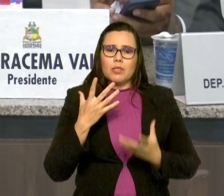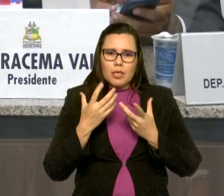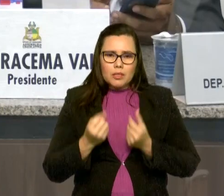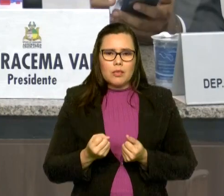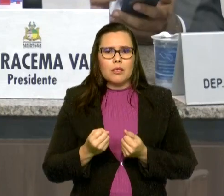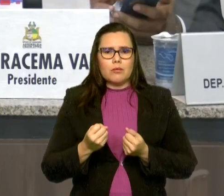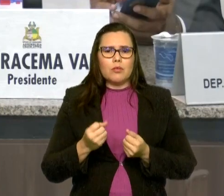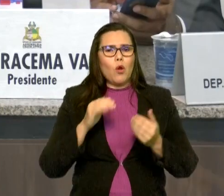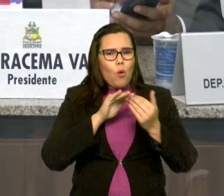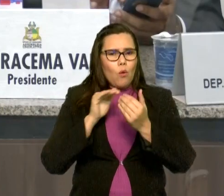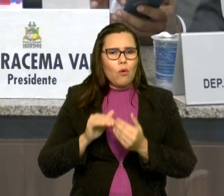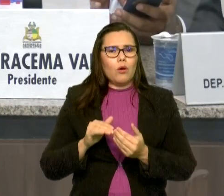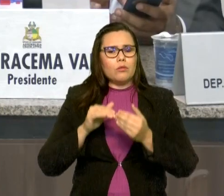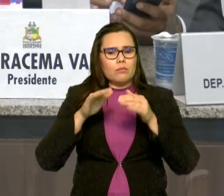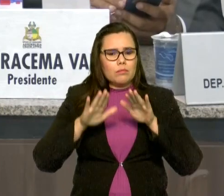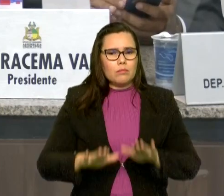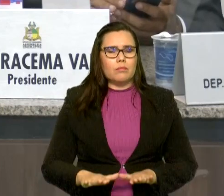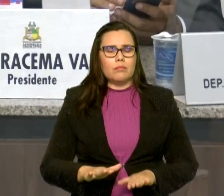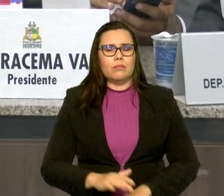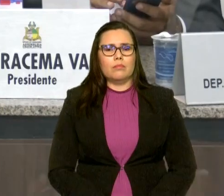aprovam, permaneçam como estão.